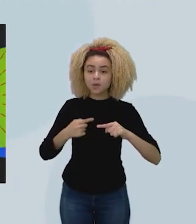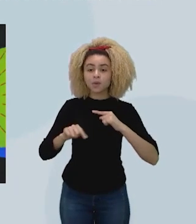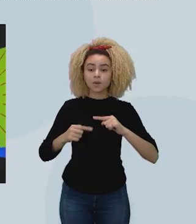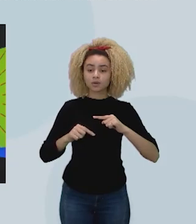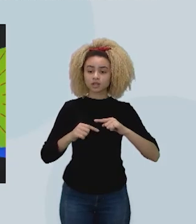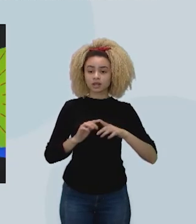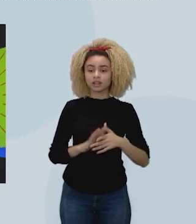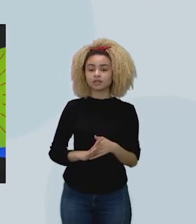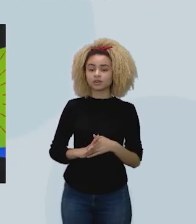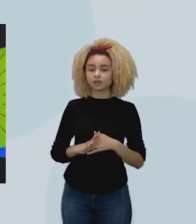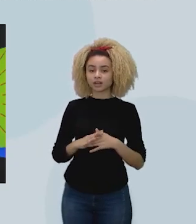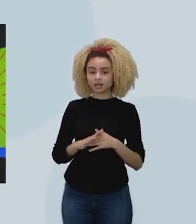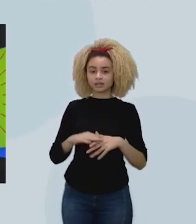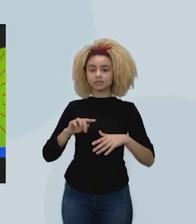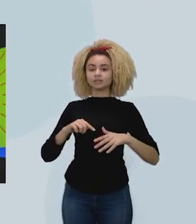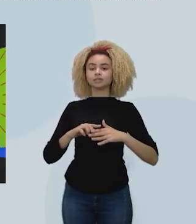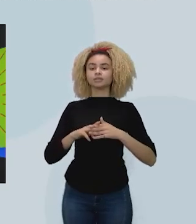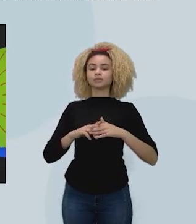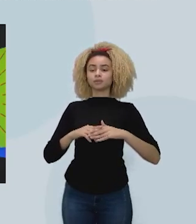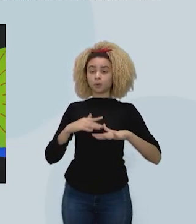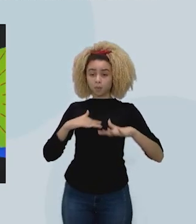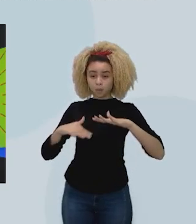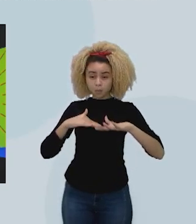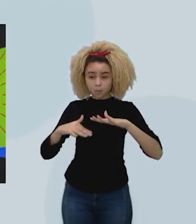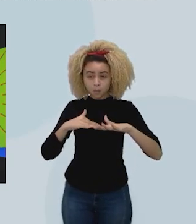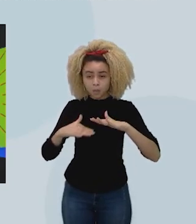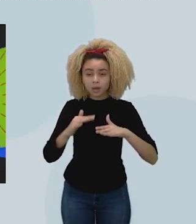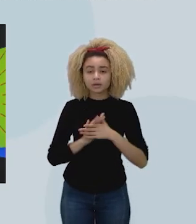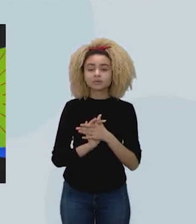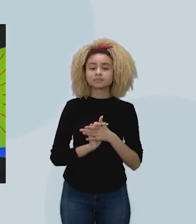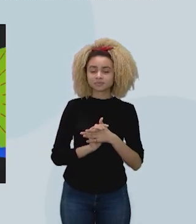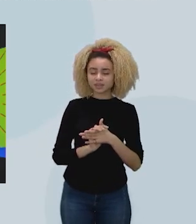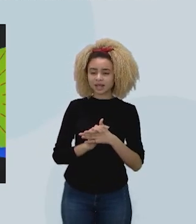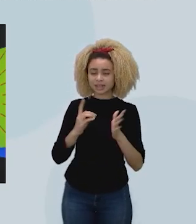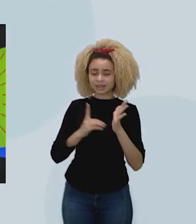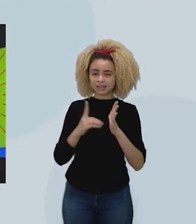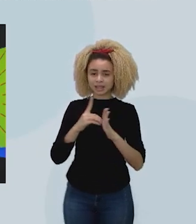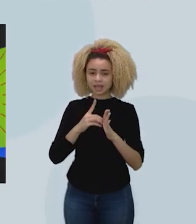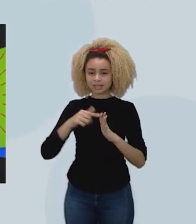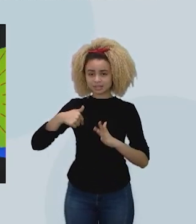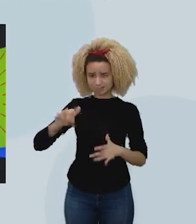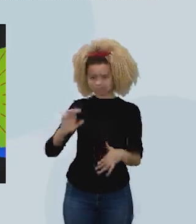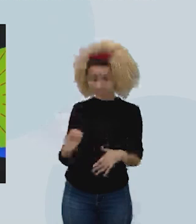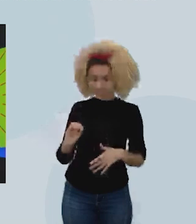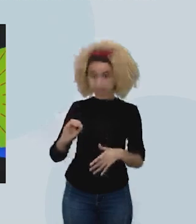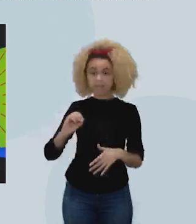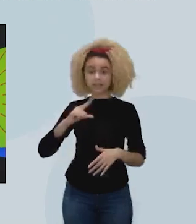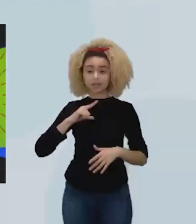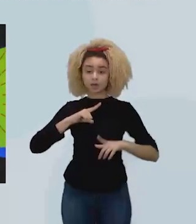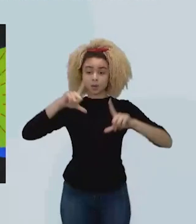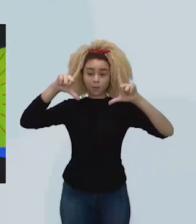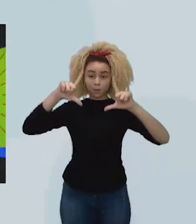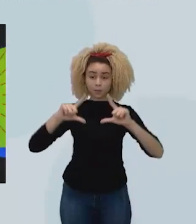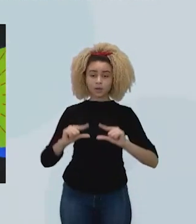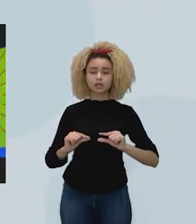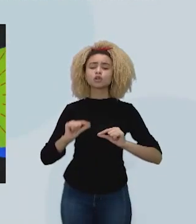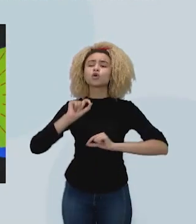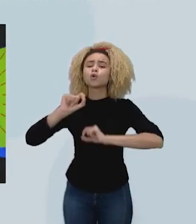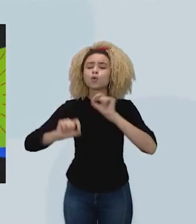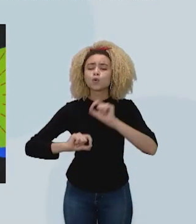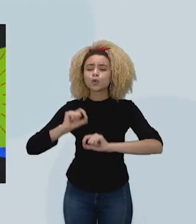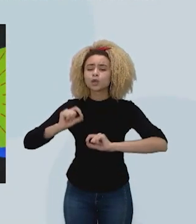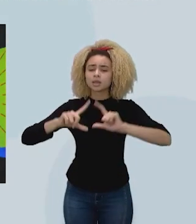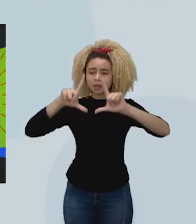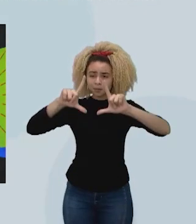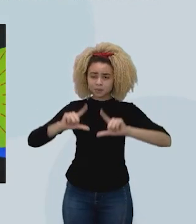o desenvolvimento dela até chegar na década de 70, né, aí com a questão do minimalismo. O que é o